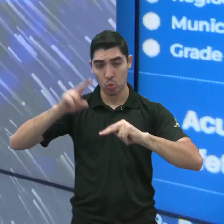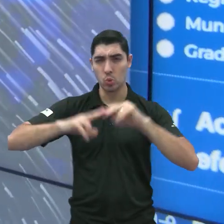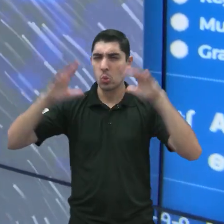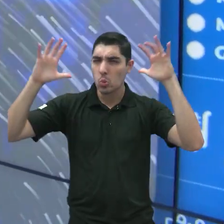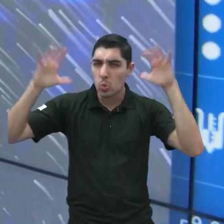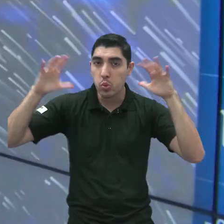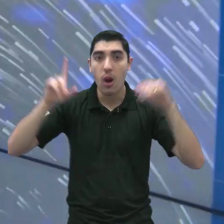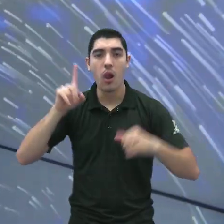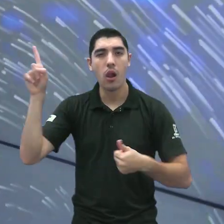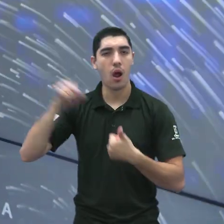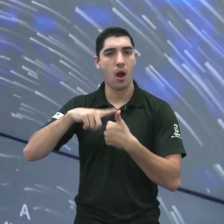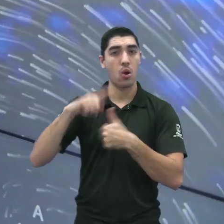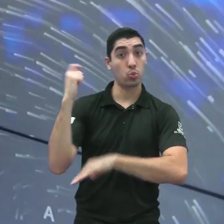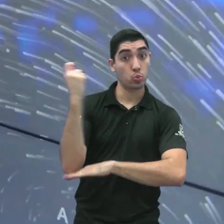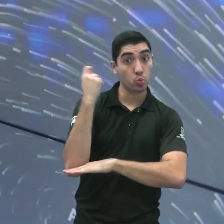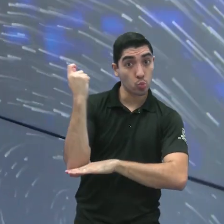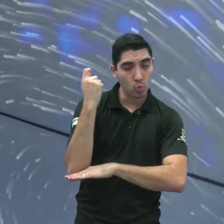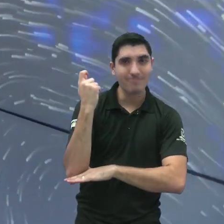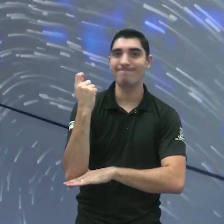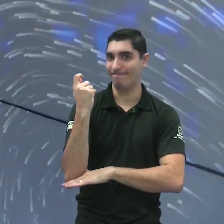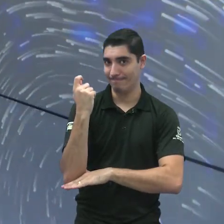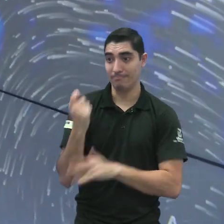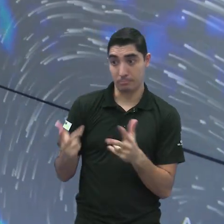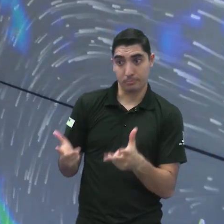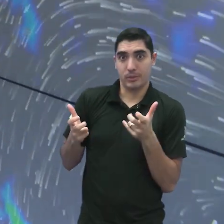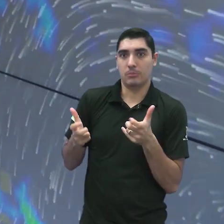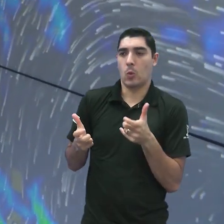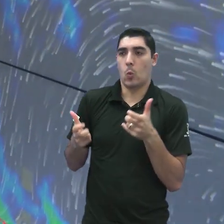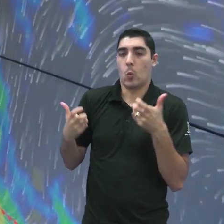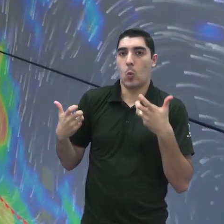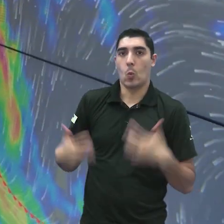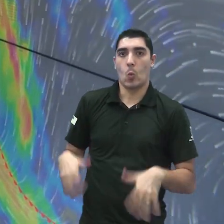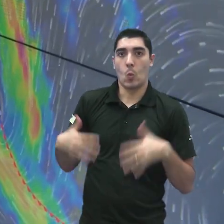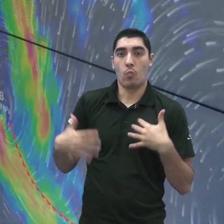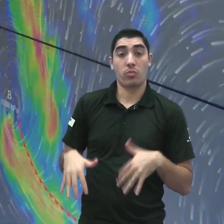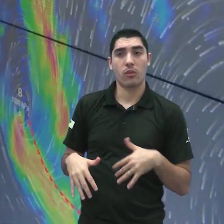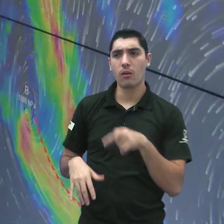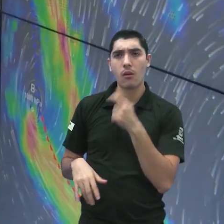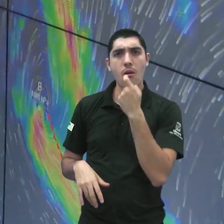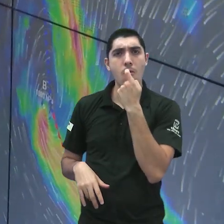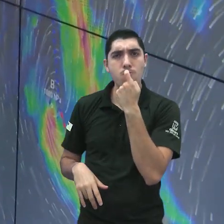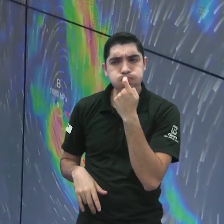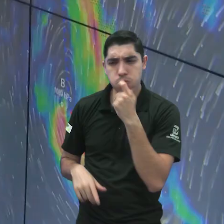Rio Grande do Sul mostraram o poder desse impacto. Em poucos dias, os